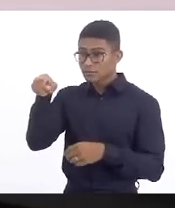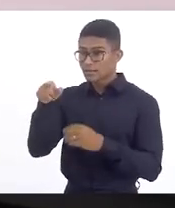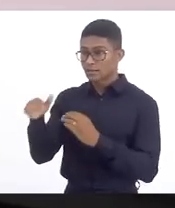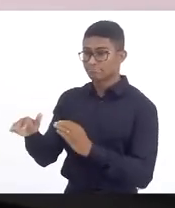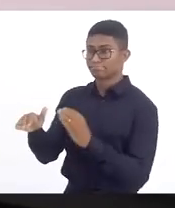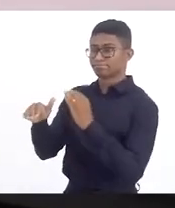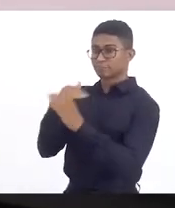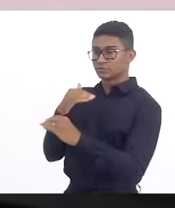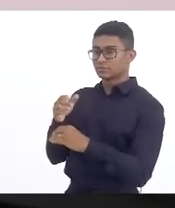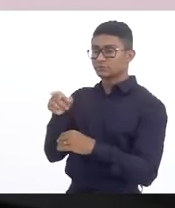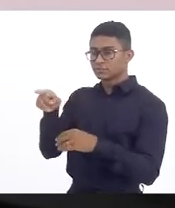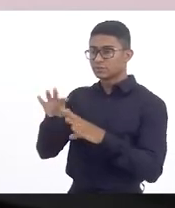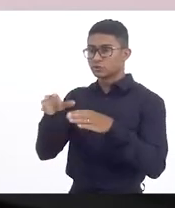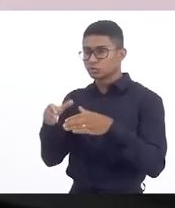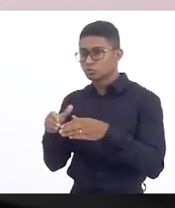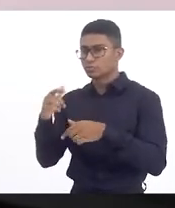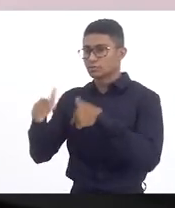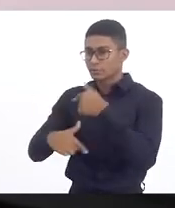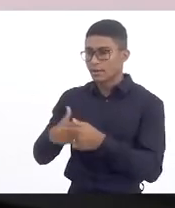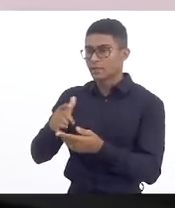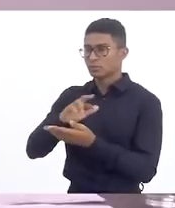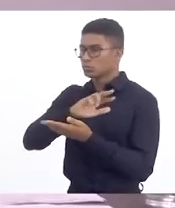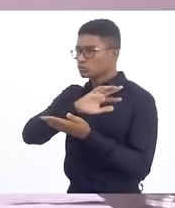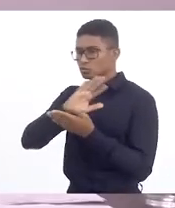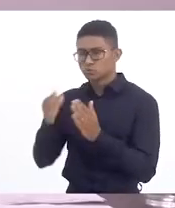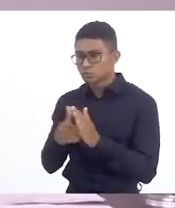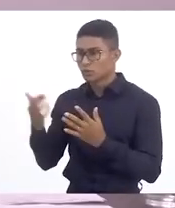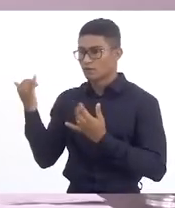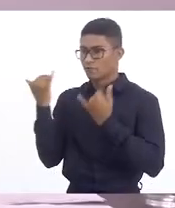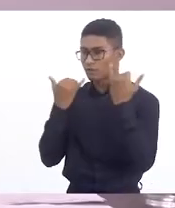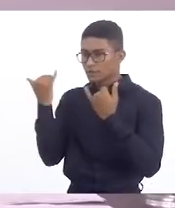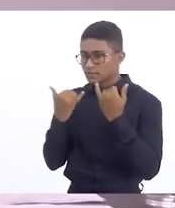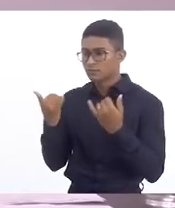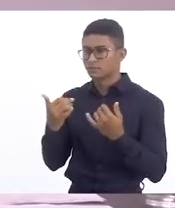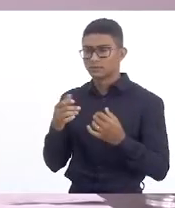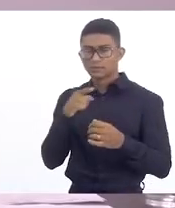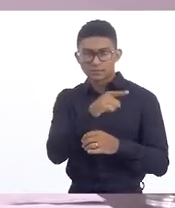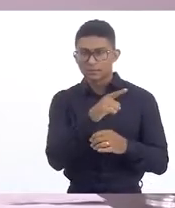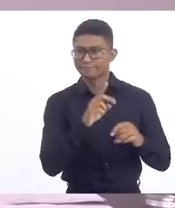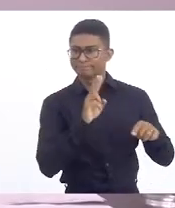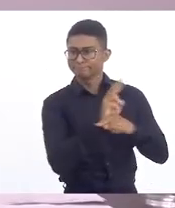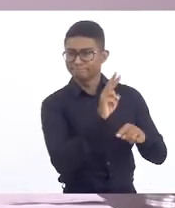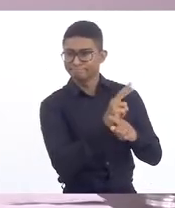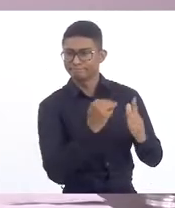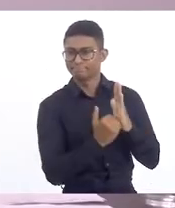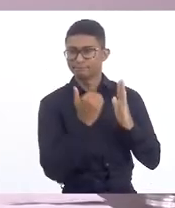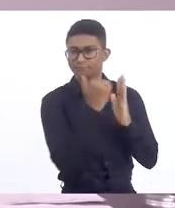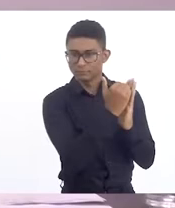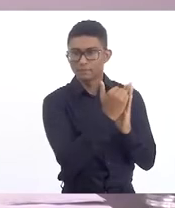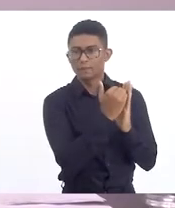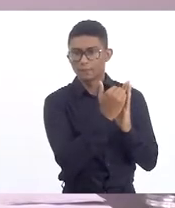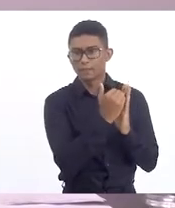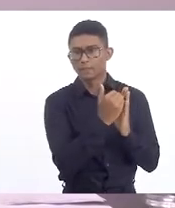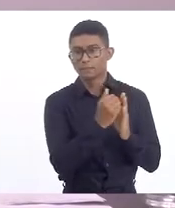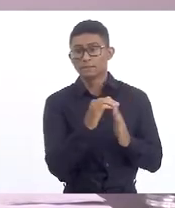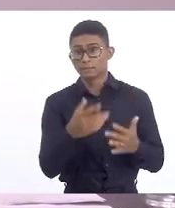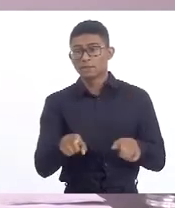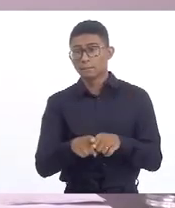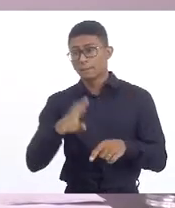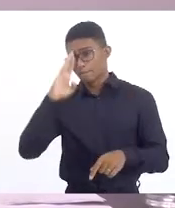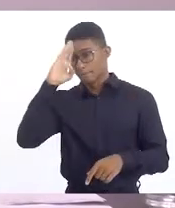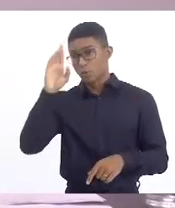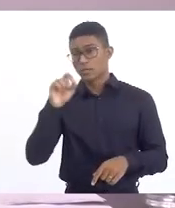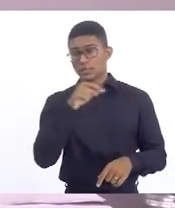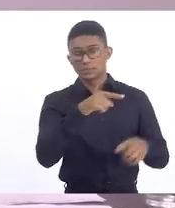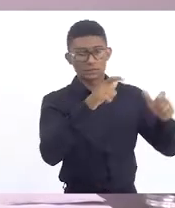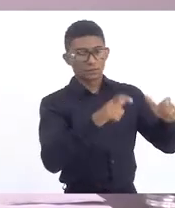de trabalho e aumentar o número de na fiscalização em conjunto com as prefeituras, principalmente, né, no caso de Queimados, que é o